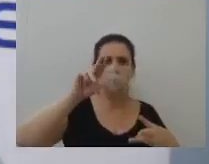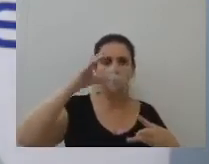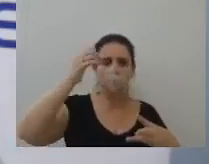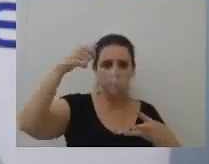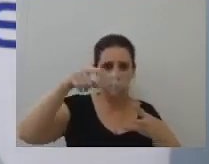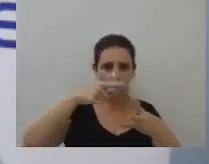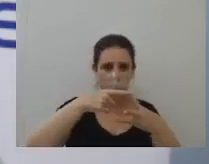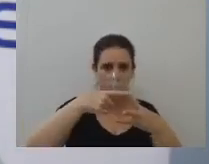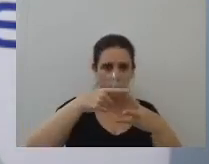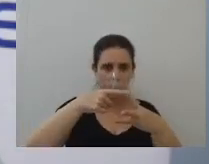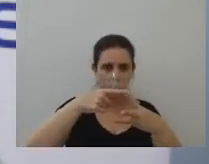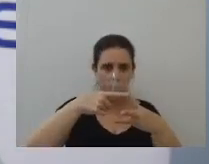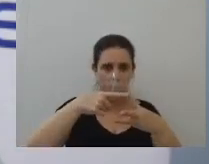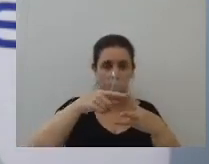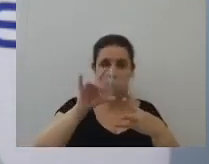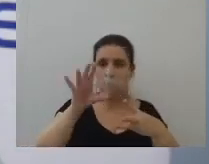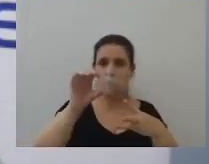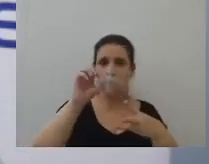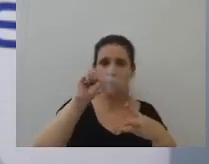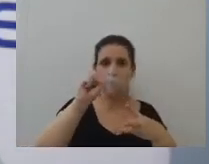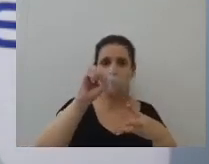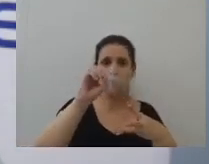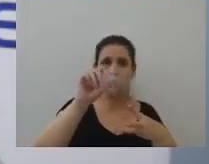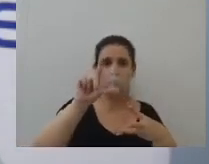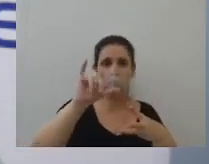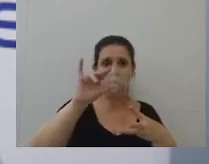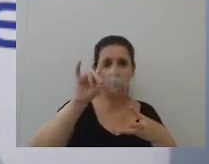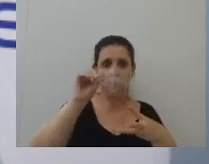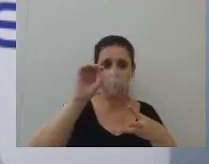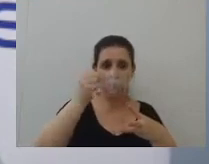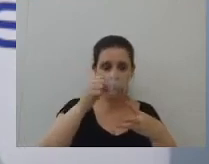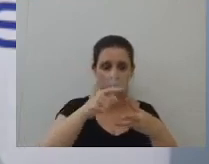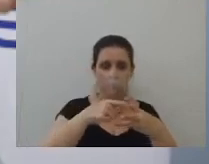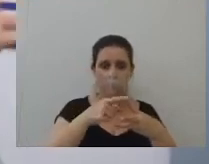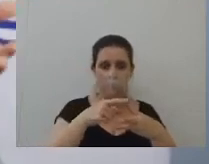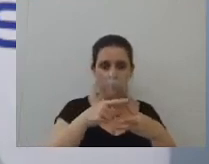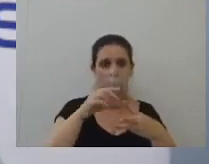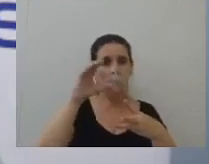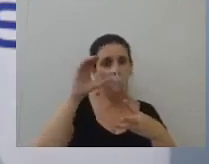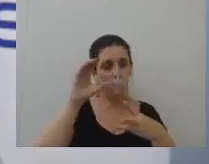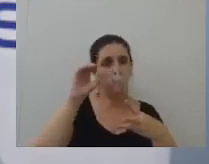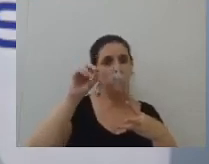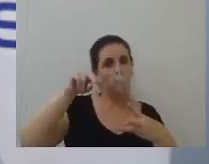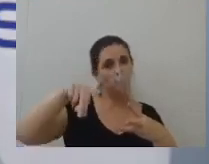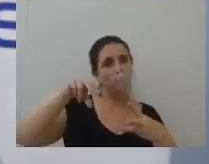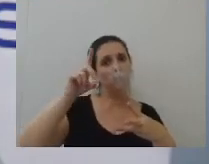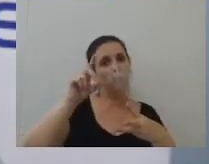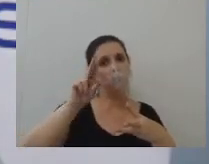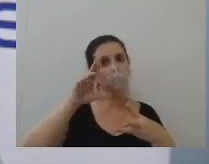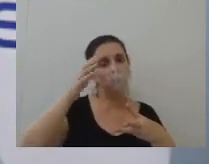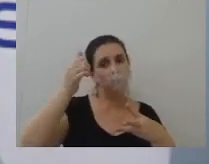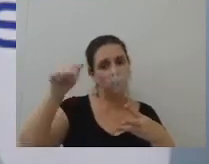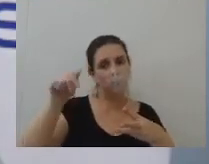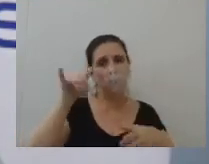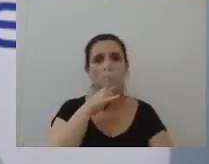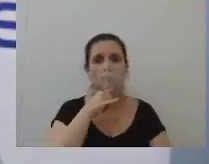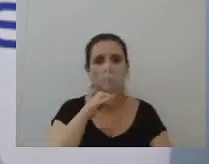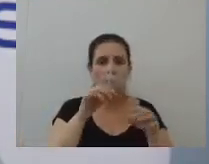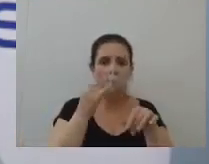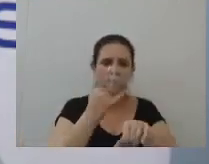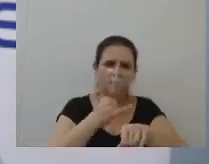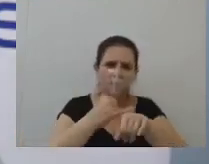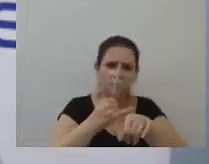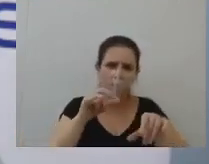O material aquecido não se propaga. Tá certo? O exemplo maior é uma barra de ferro, de um